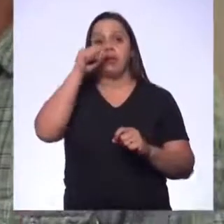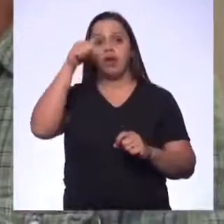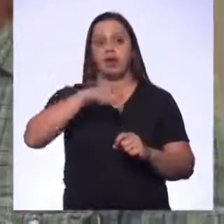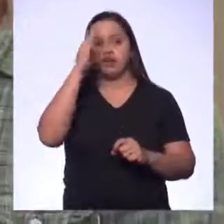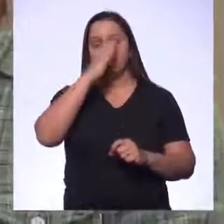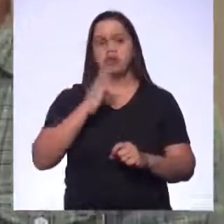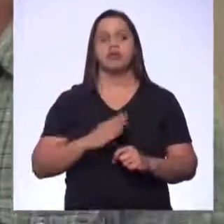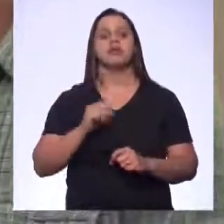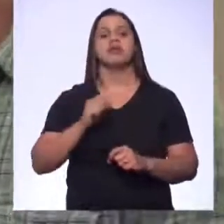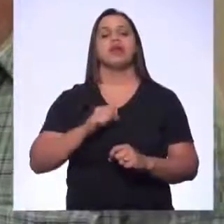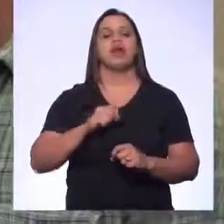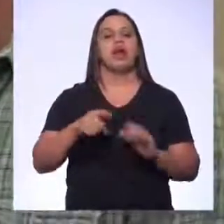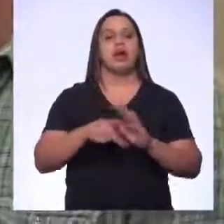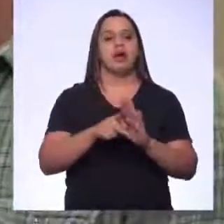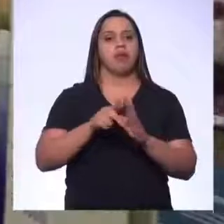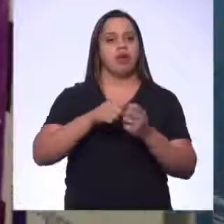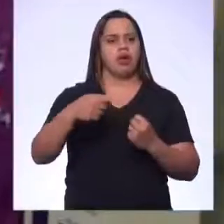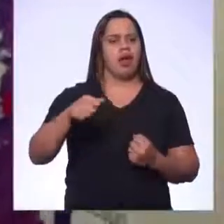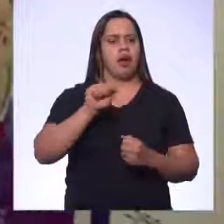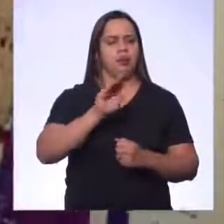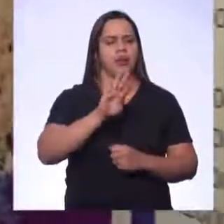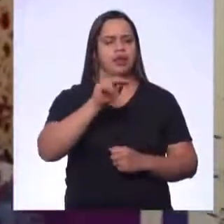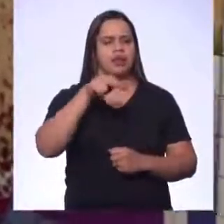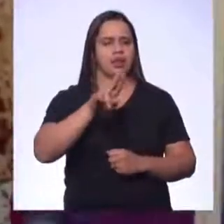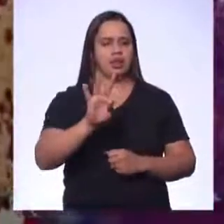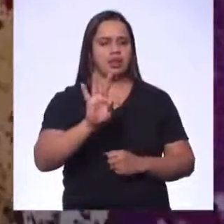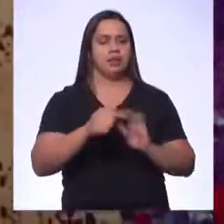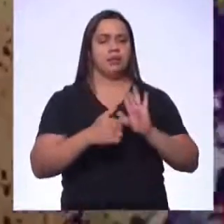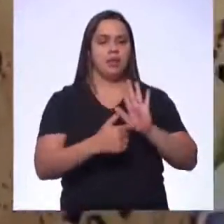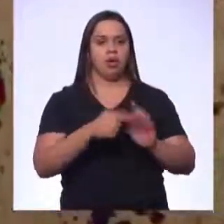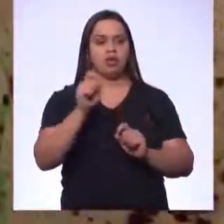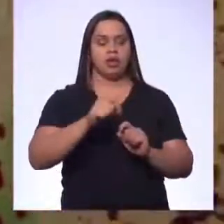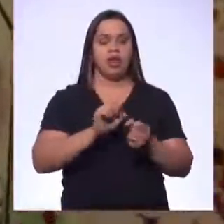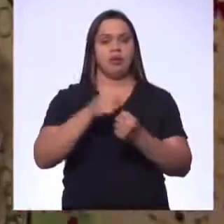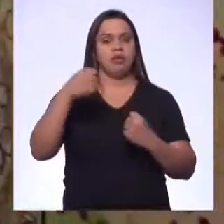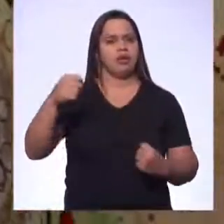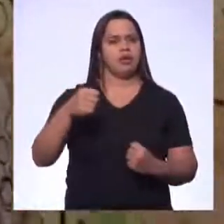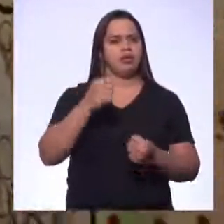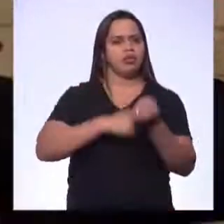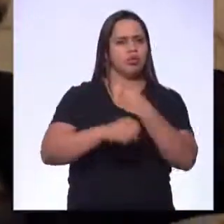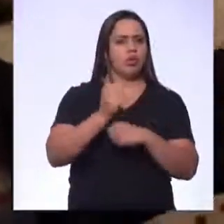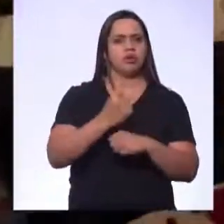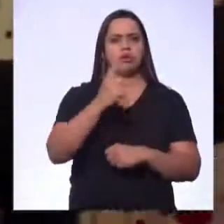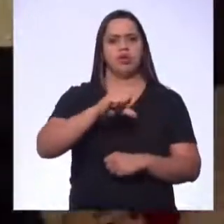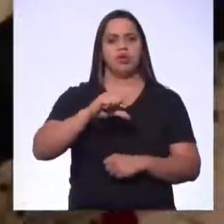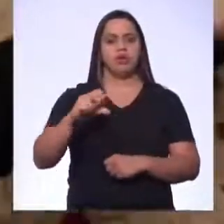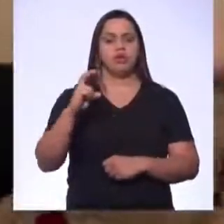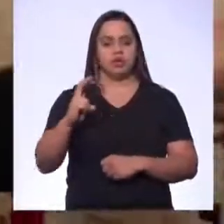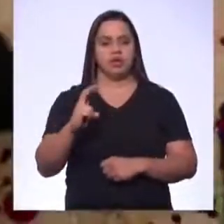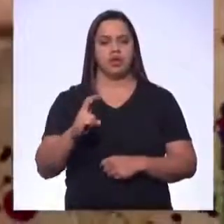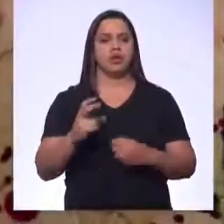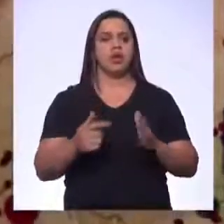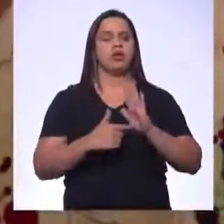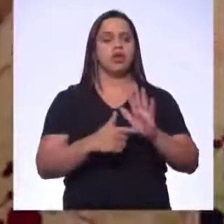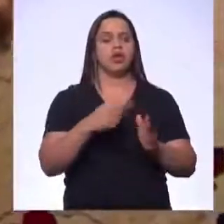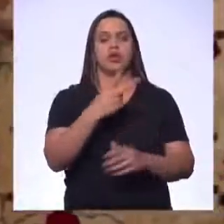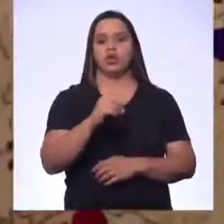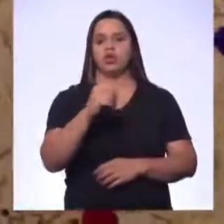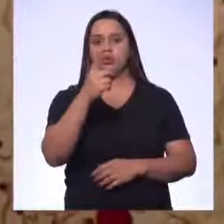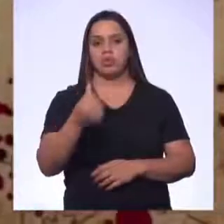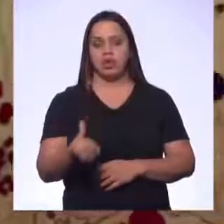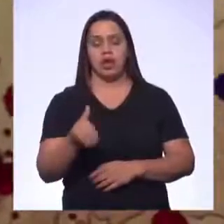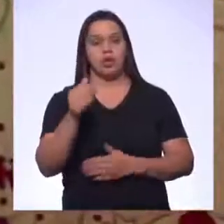mapa regional que a ABNT oferece é muito parecido com o mapa de 95. Então, o documento é de 2006 e o estudo